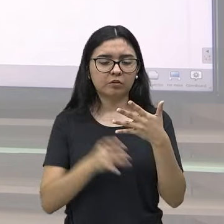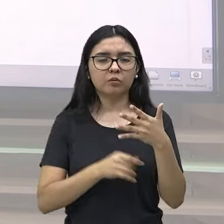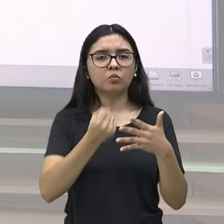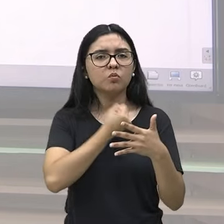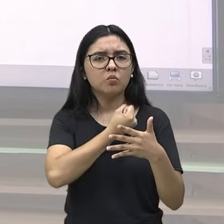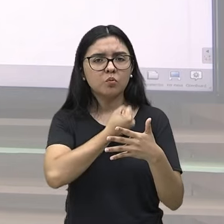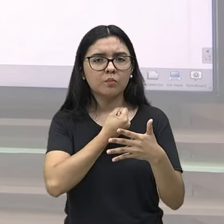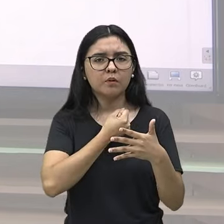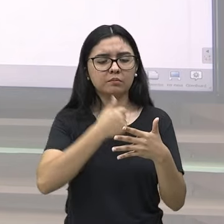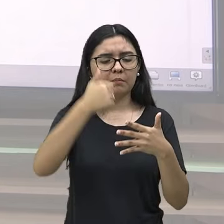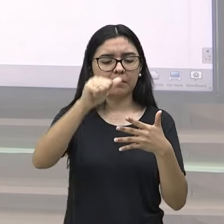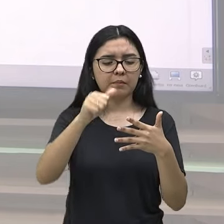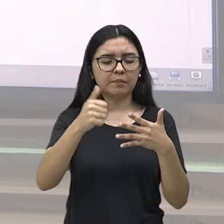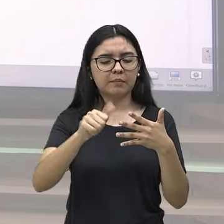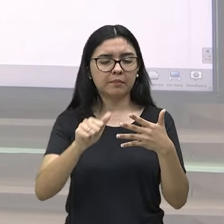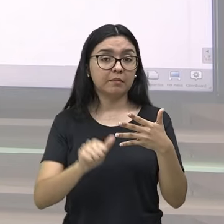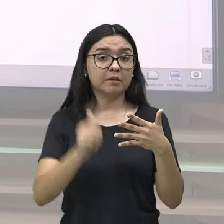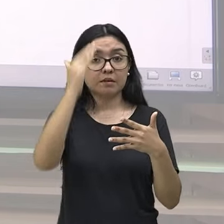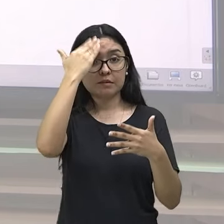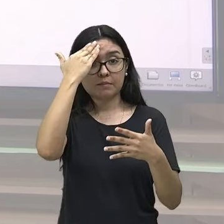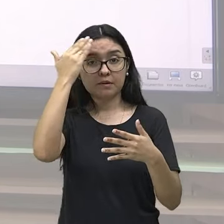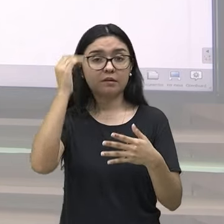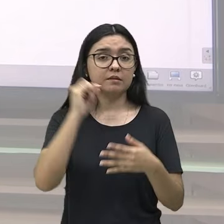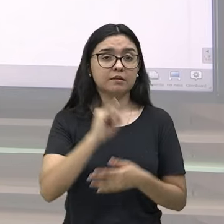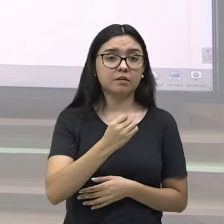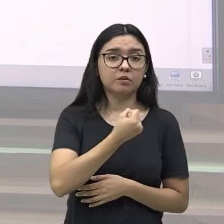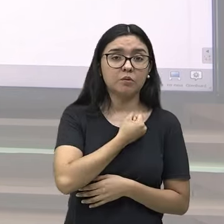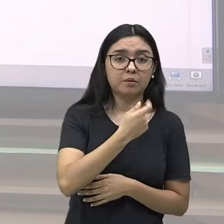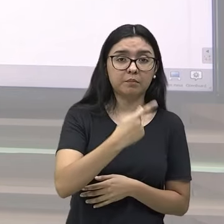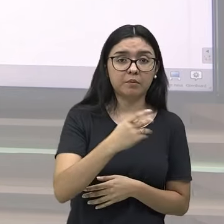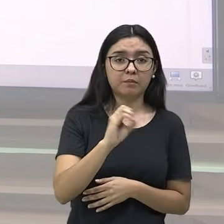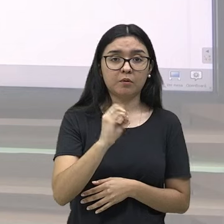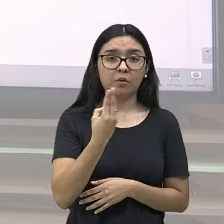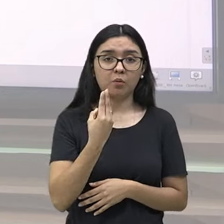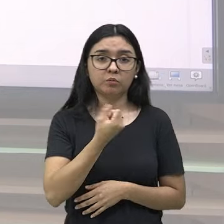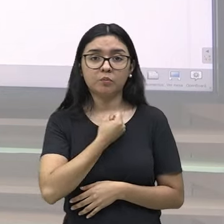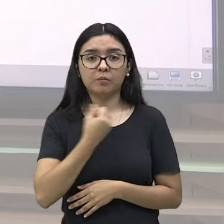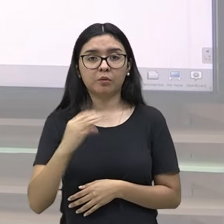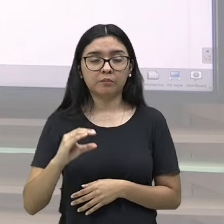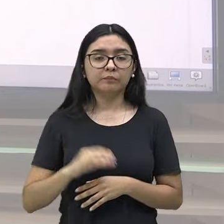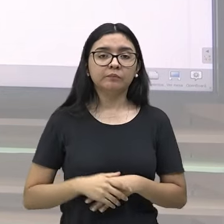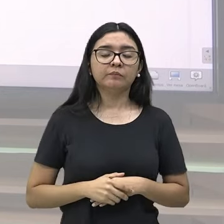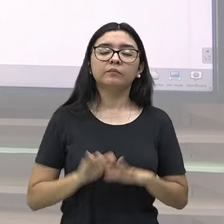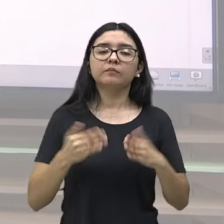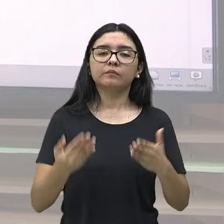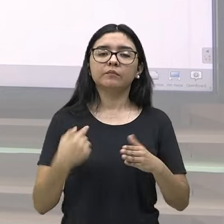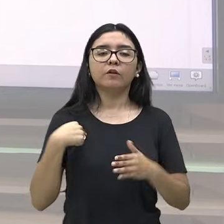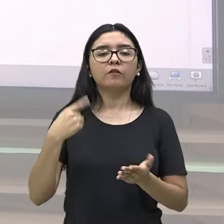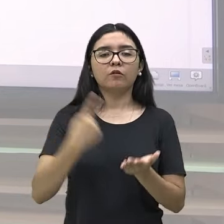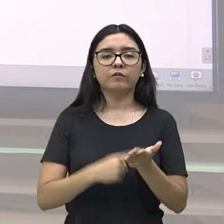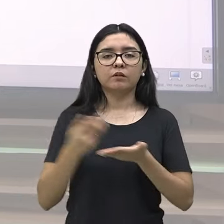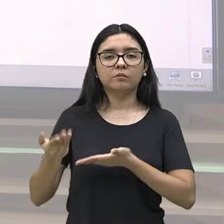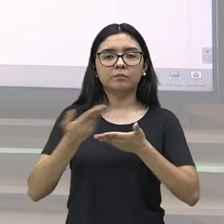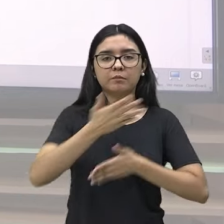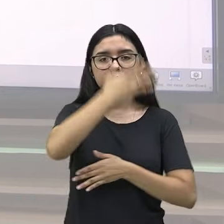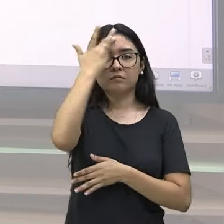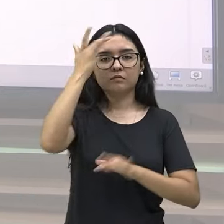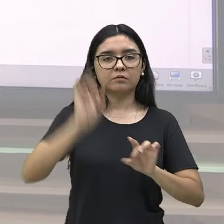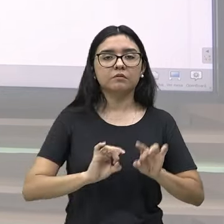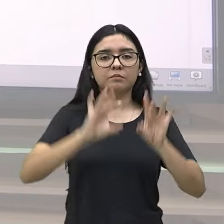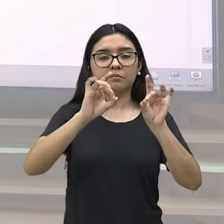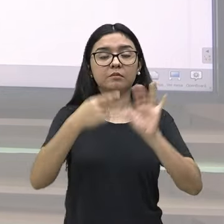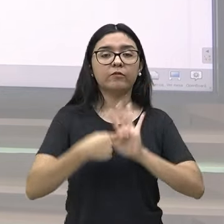para saber se o número é primo ou se esse número é um número composto. Bom, eu vou trazer aqui um convidado especial na nossa aula, que ele